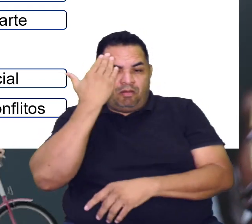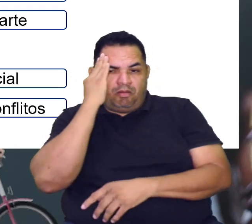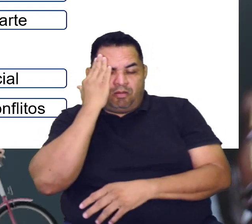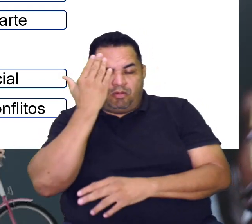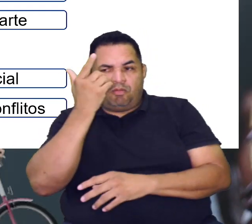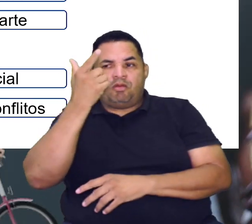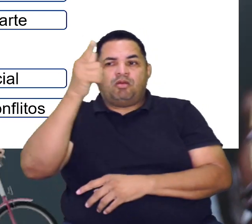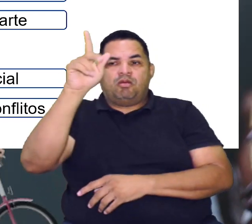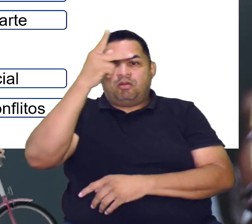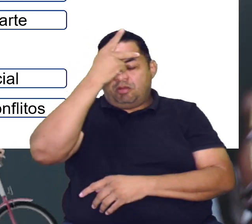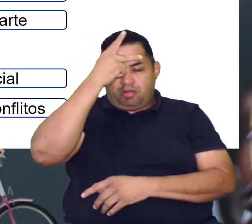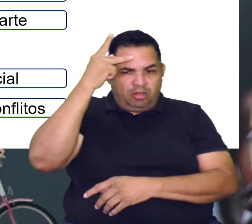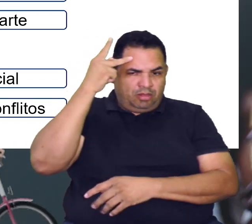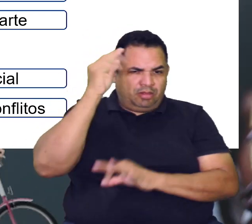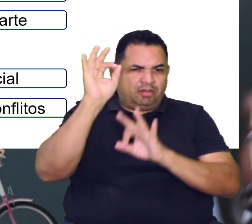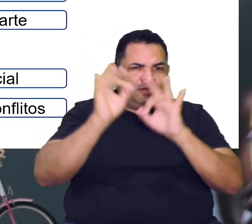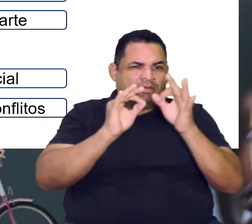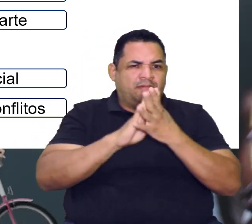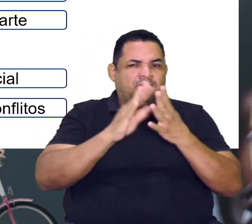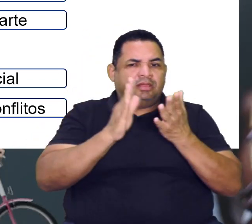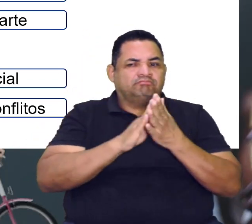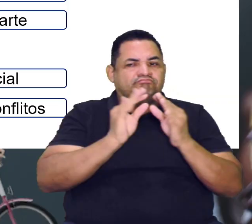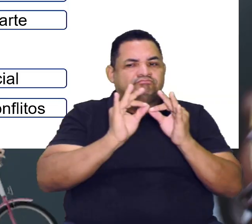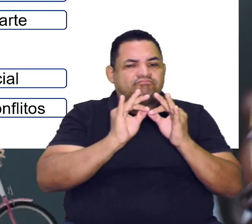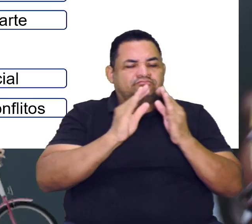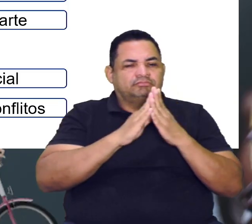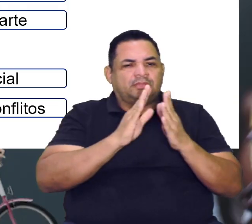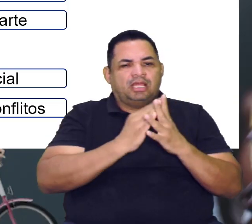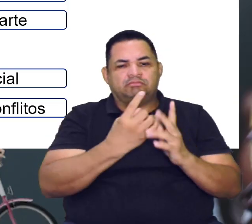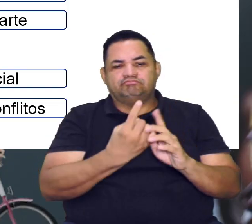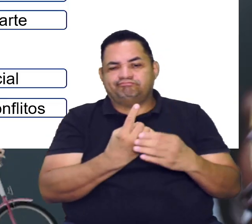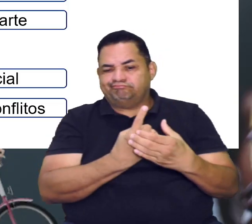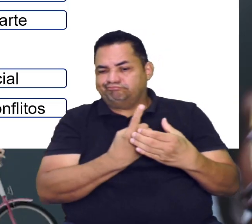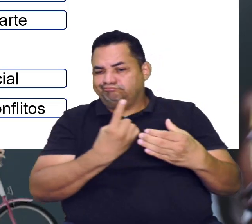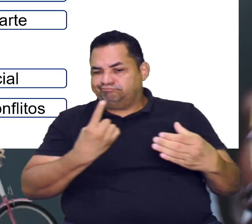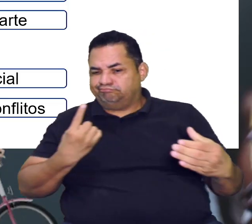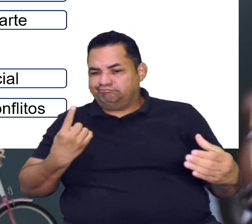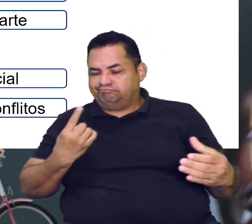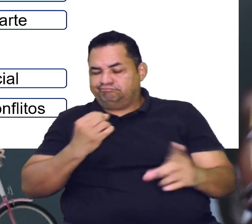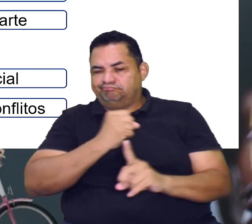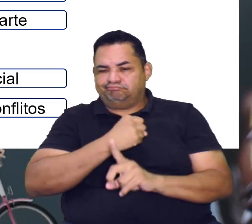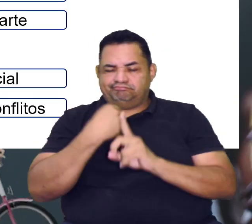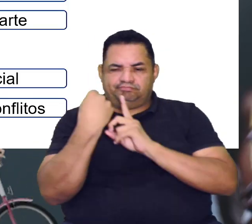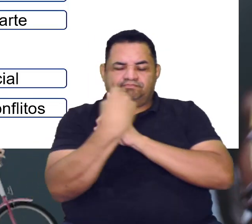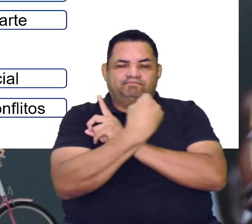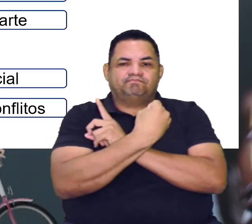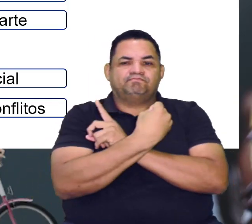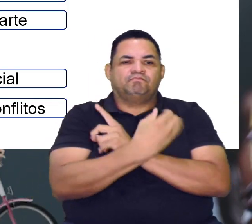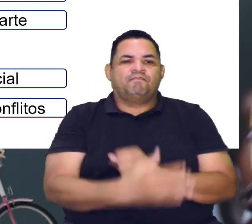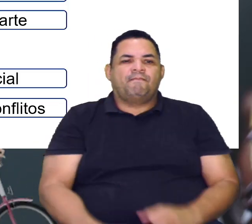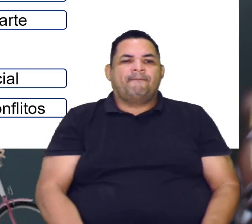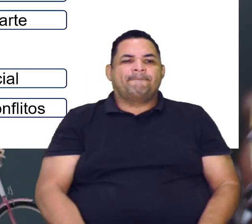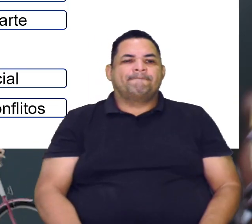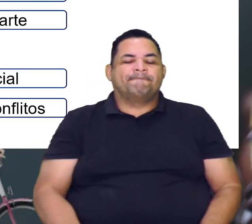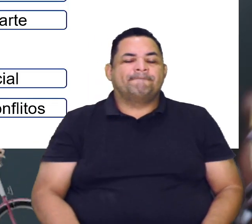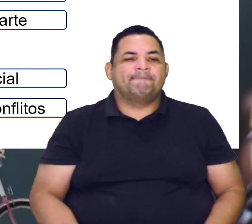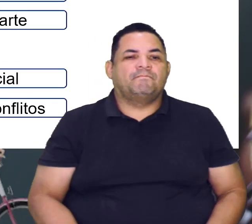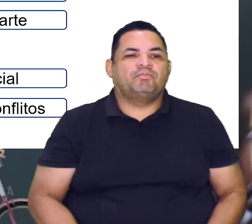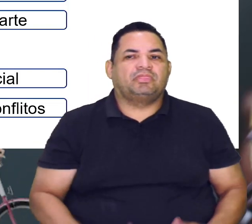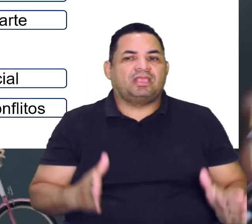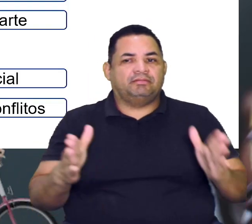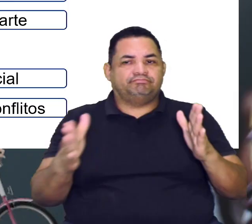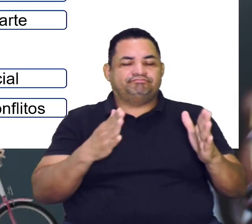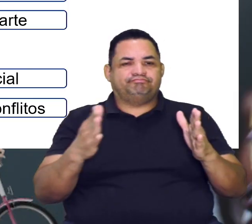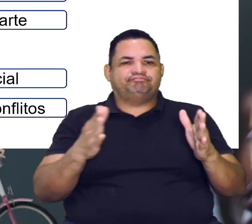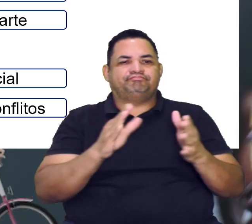como é que é o outro, a questão do distanciamento, né? Do isolamento social. A gente, em períodos